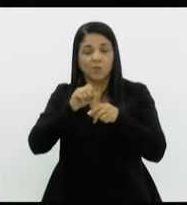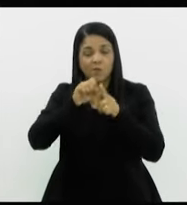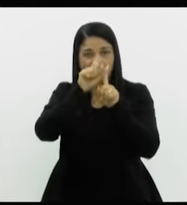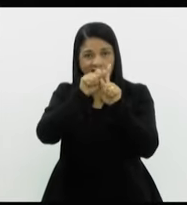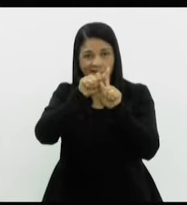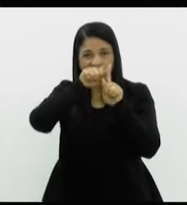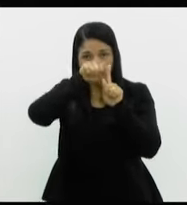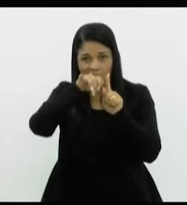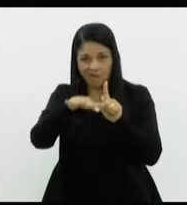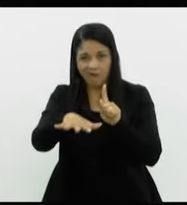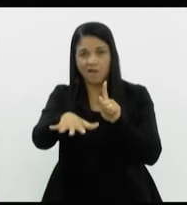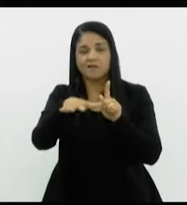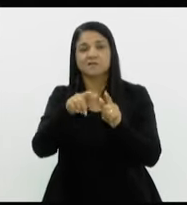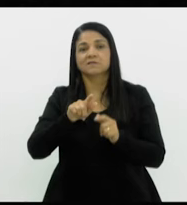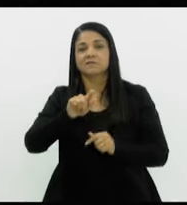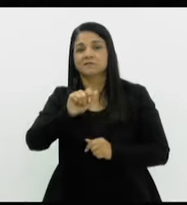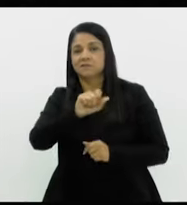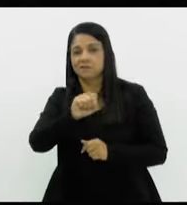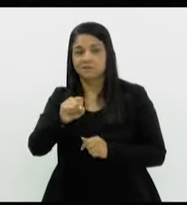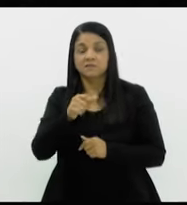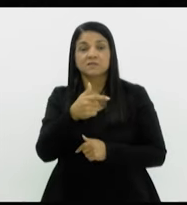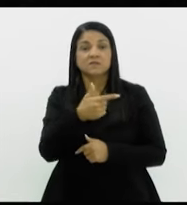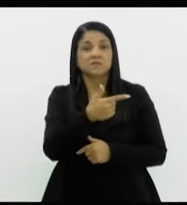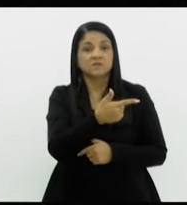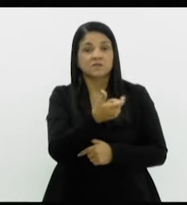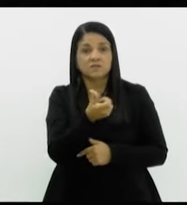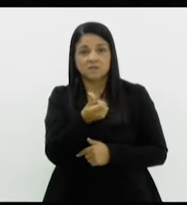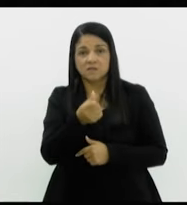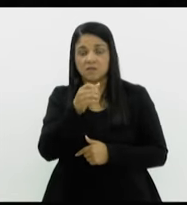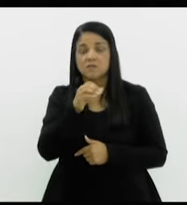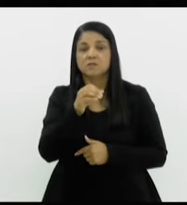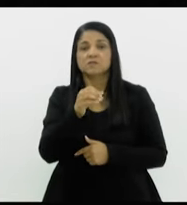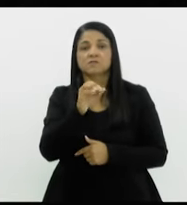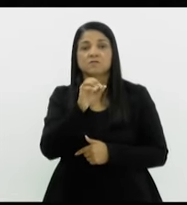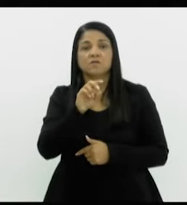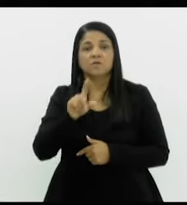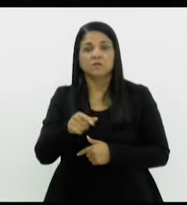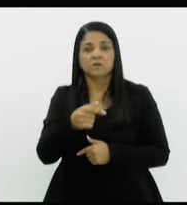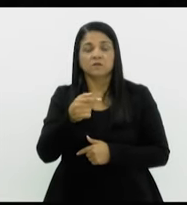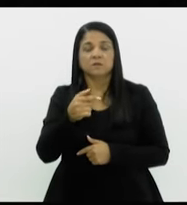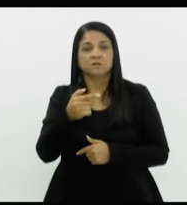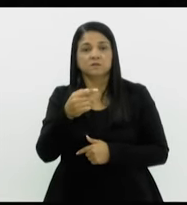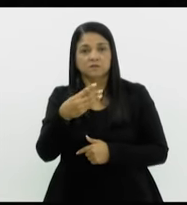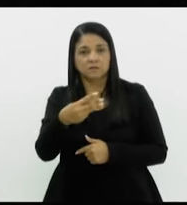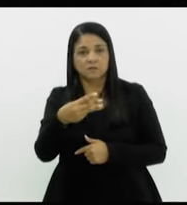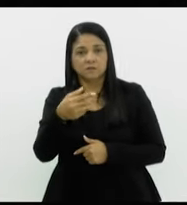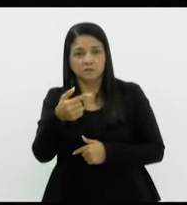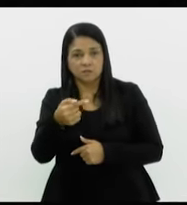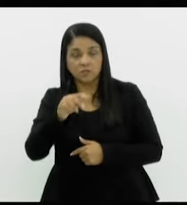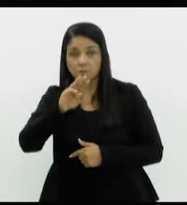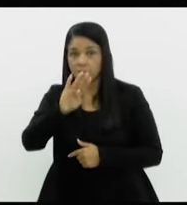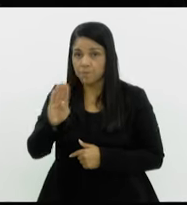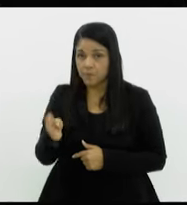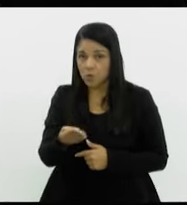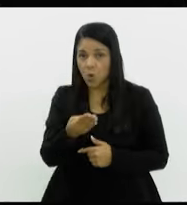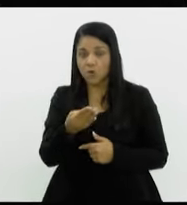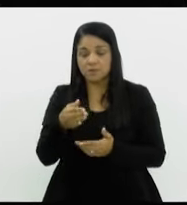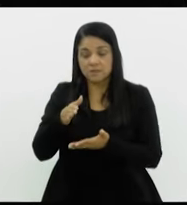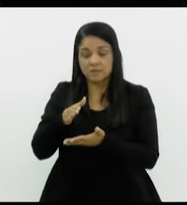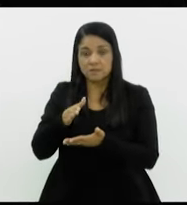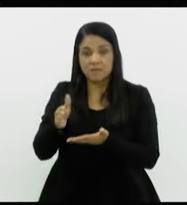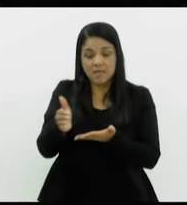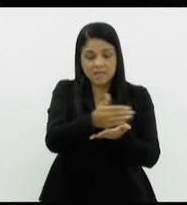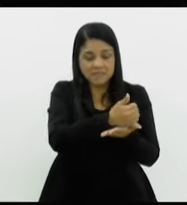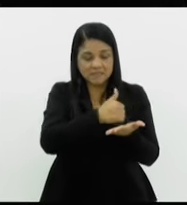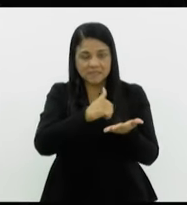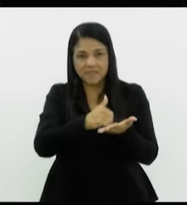Nós temos cerca de 26,37 bilhões das nossas receitas atreladas indireta e